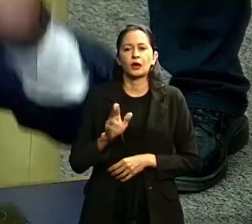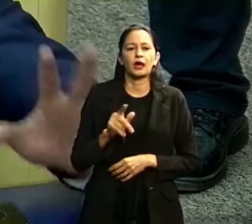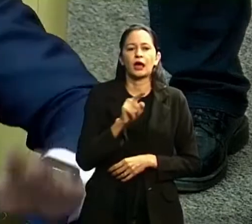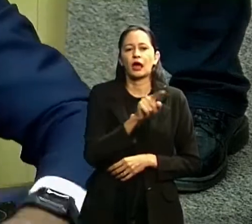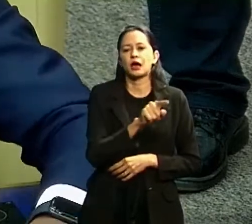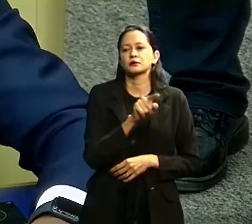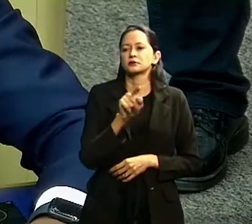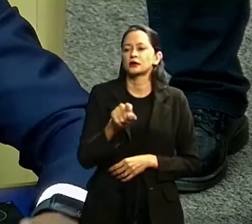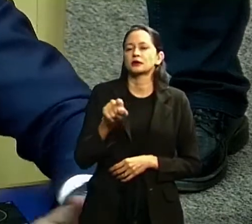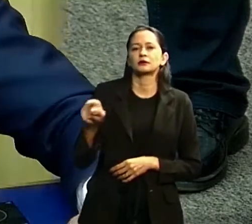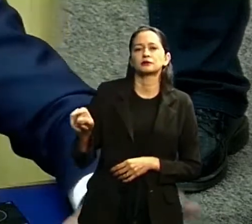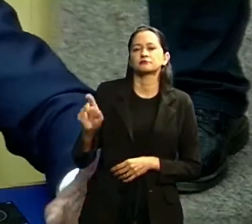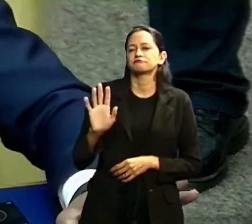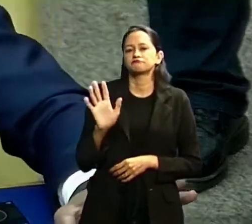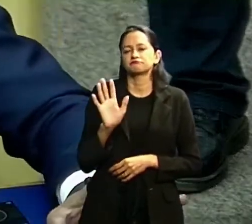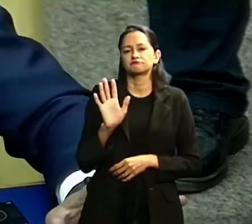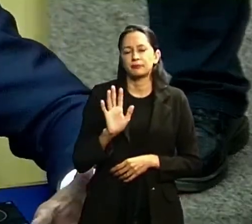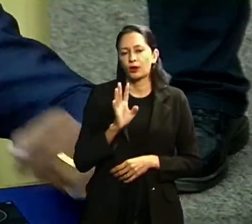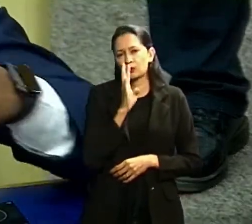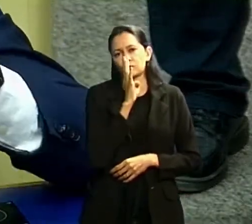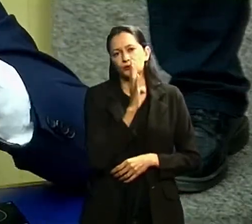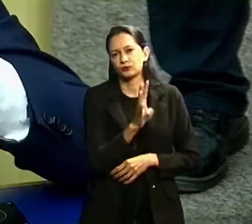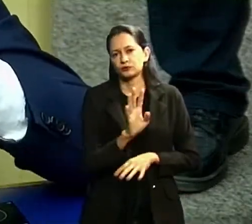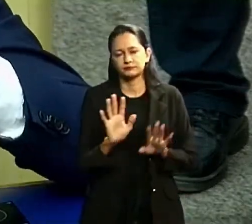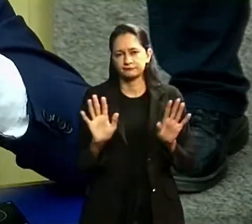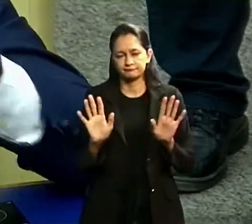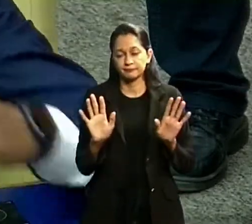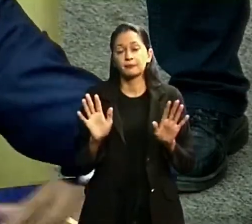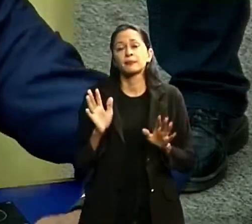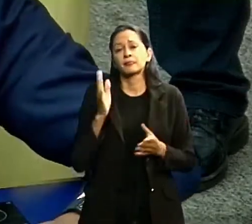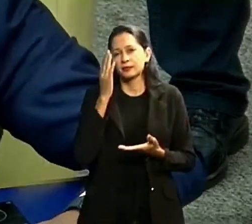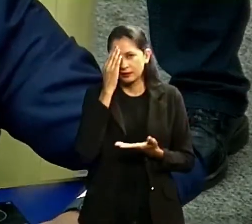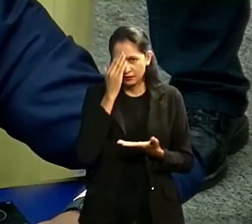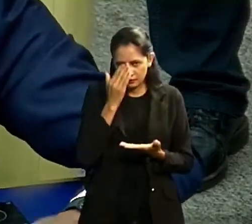valor contra seu ninguém. Agora, eu tenho certeza